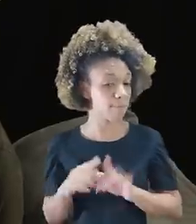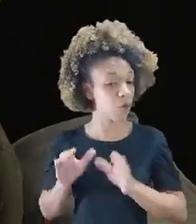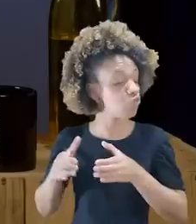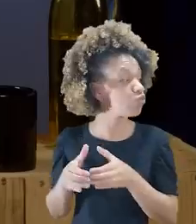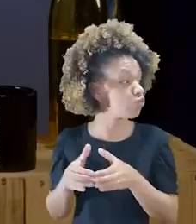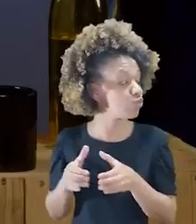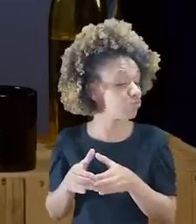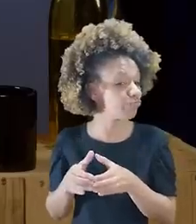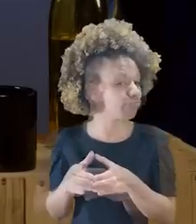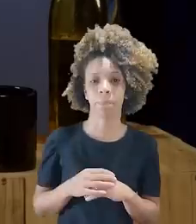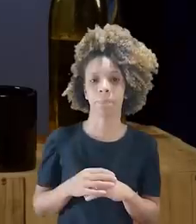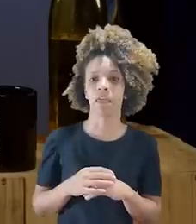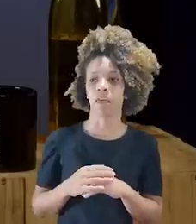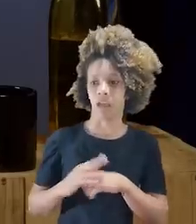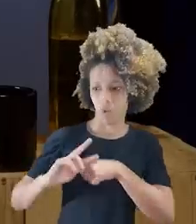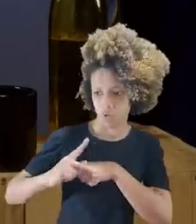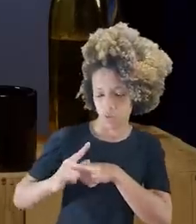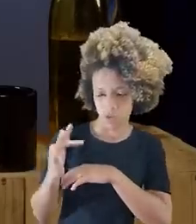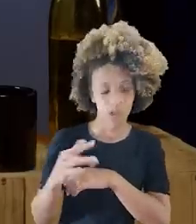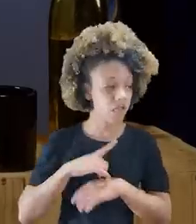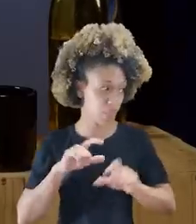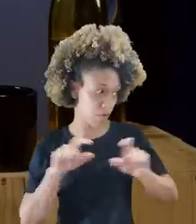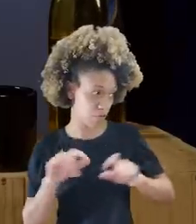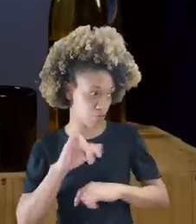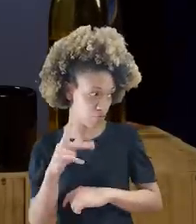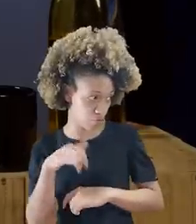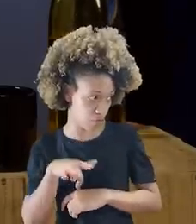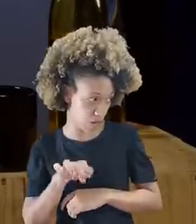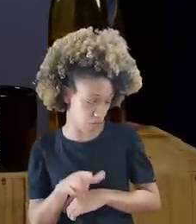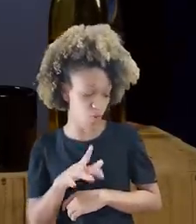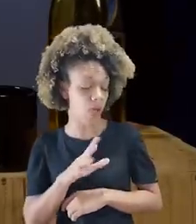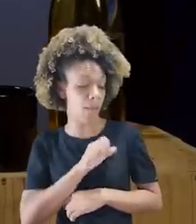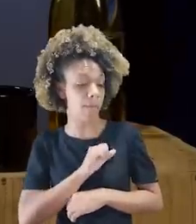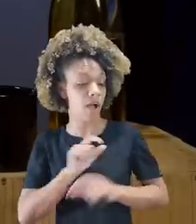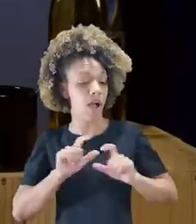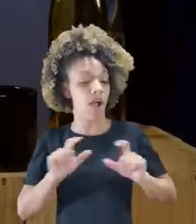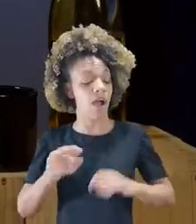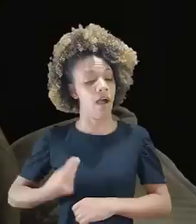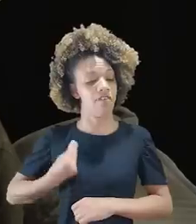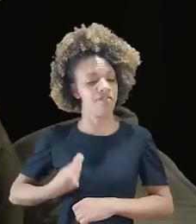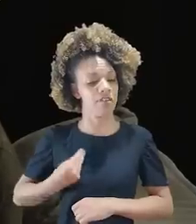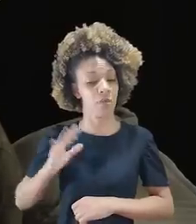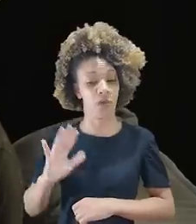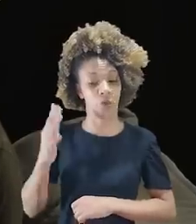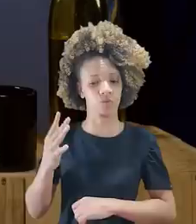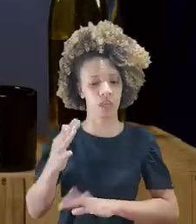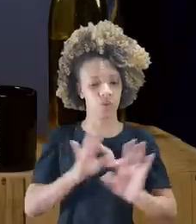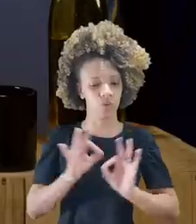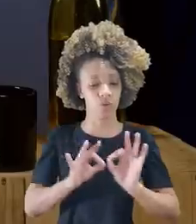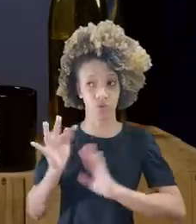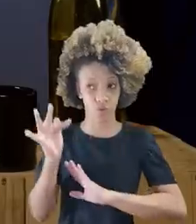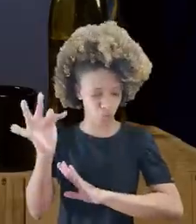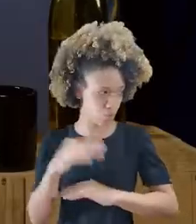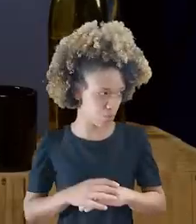tinha Instagram nem não eu tinha mas eu não usava tipo eu tinha lá sim mas era muito mas ver você tem bastante seguidor para quem não